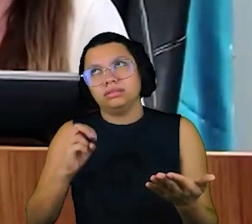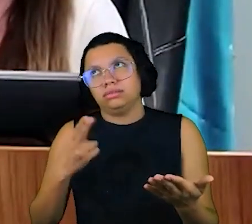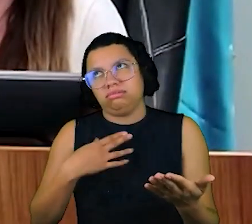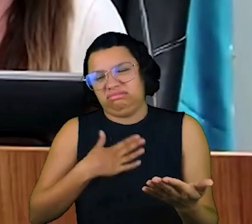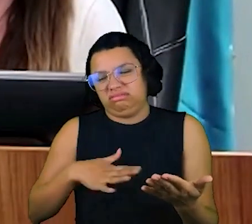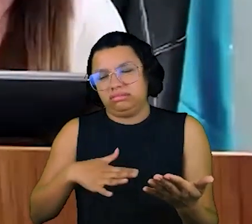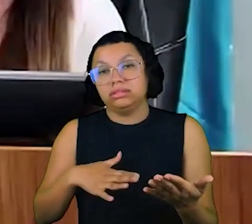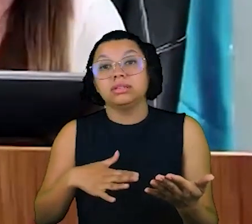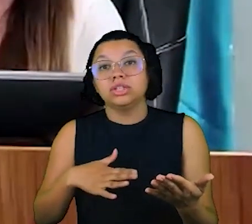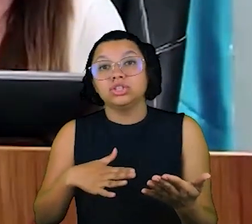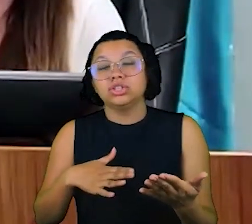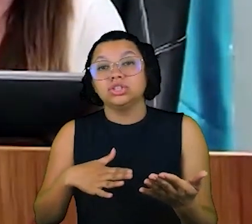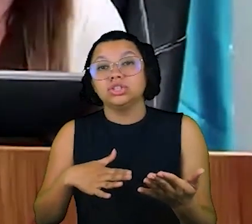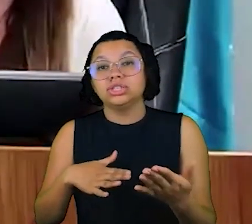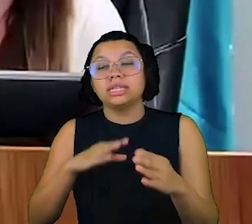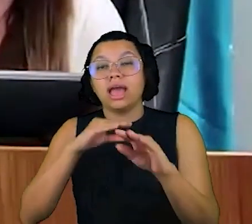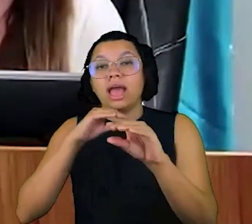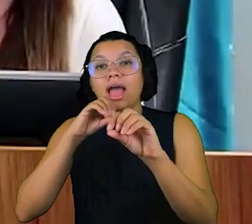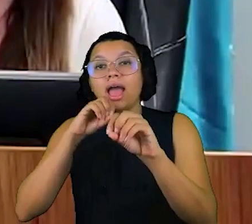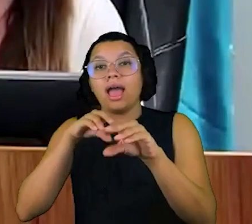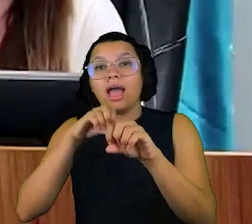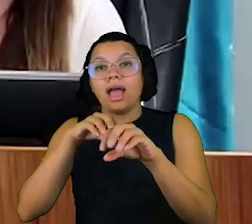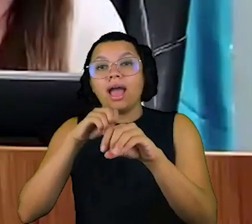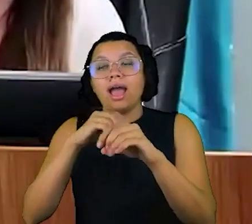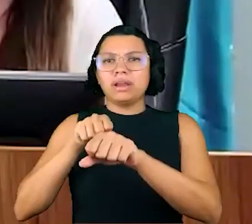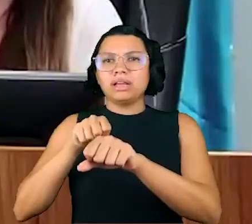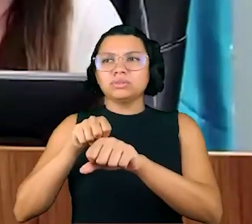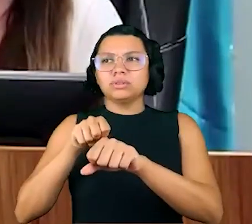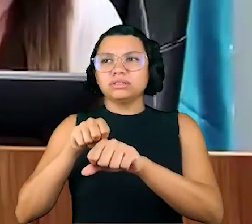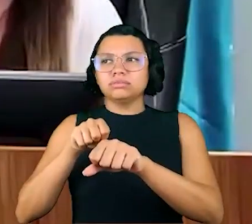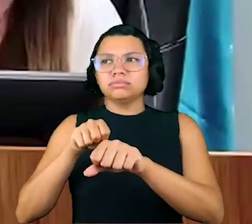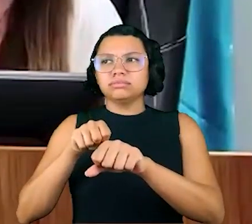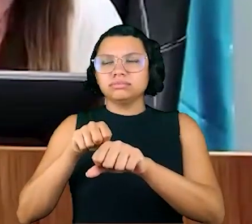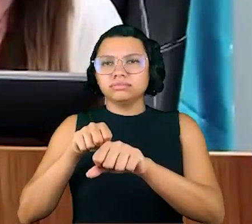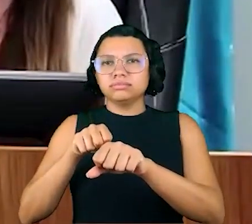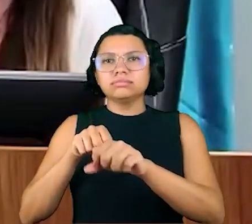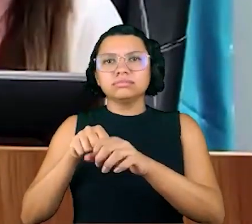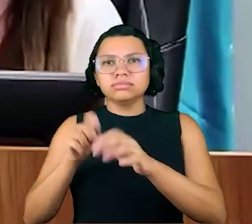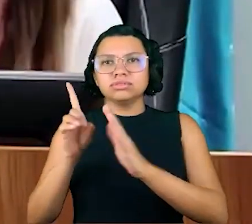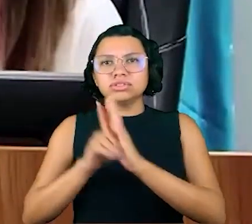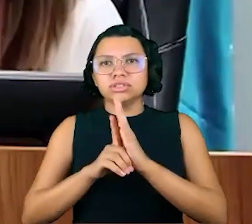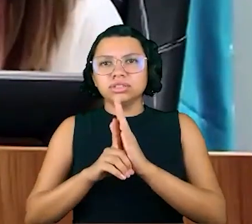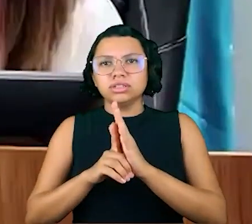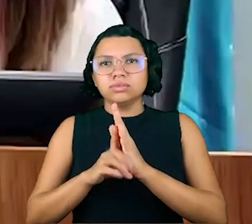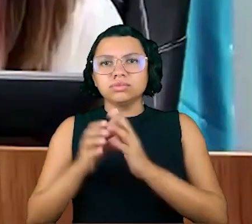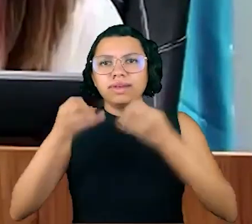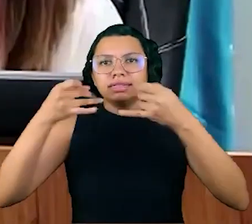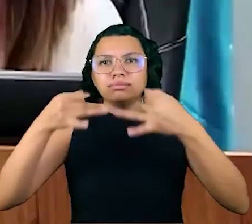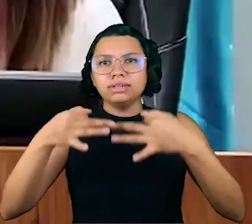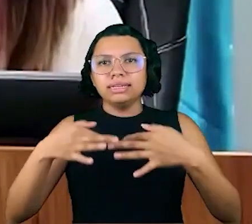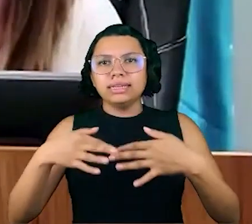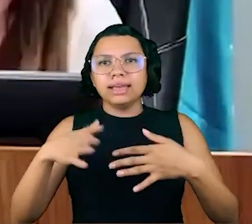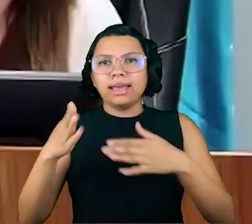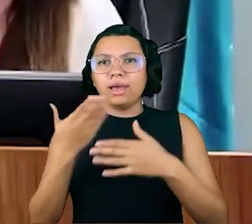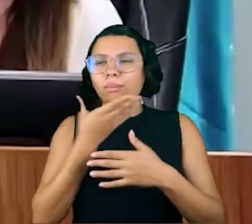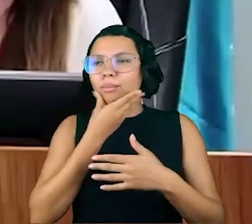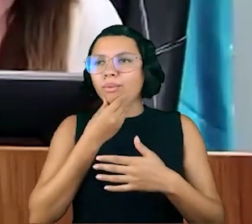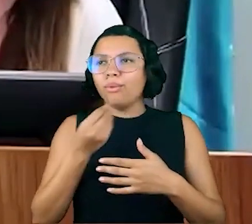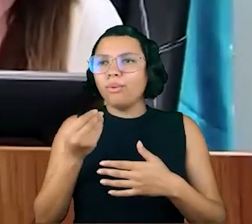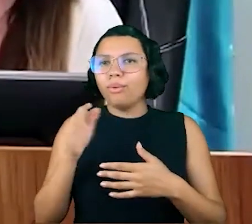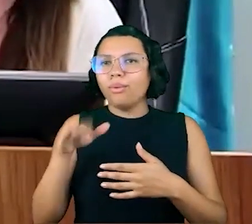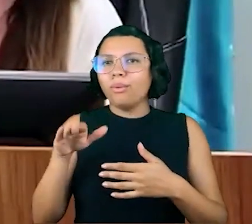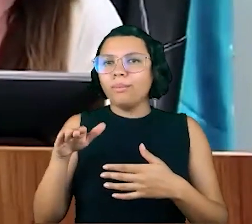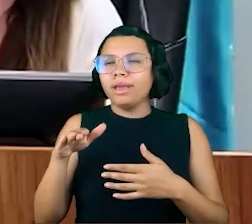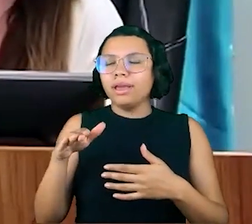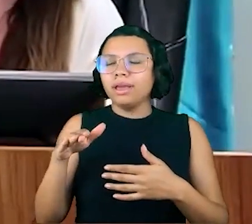amigos tem o prazer ou desprazer de dar aula para graduação, mas você vai explicar para um garoto de 18 anos o que